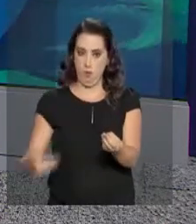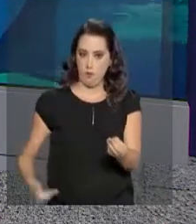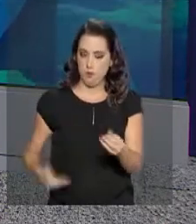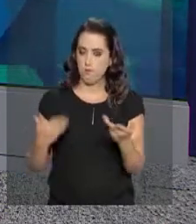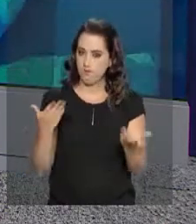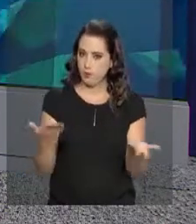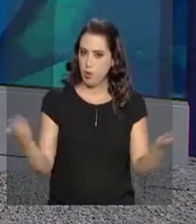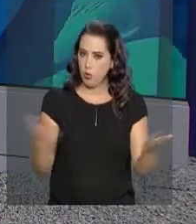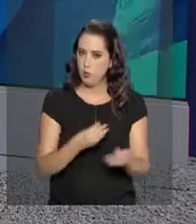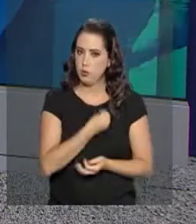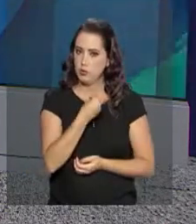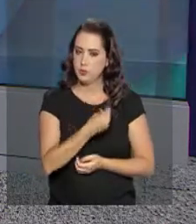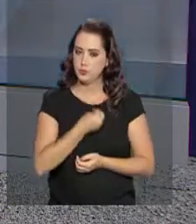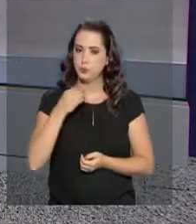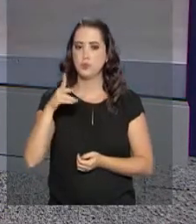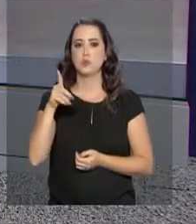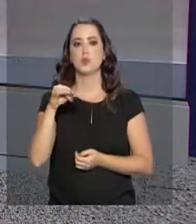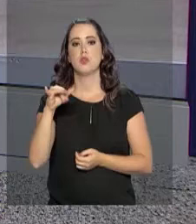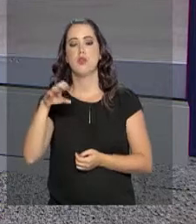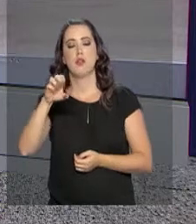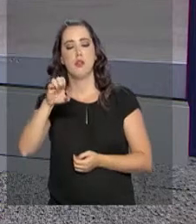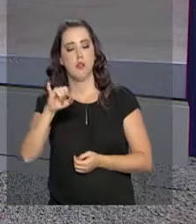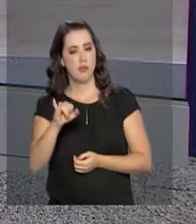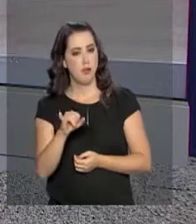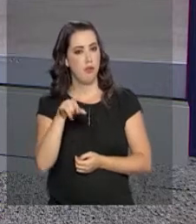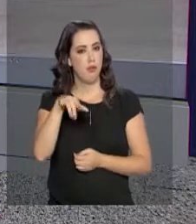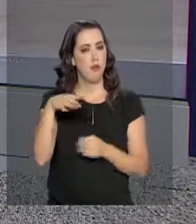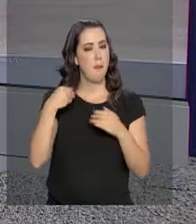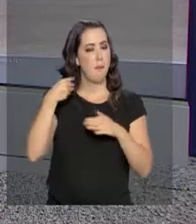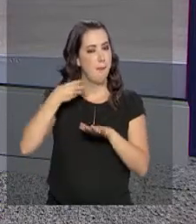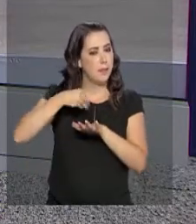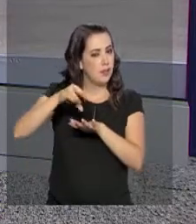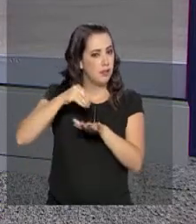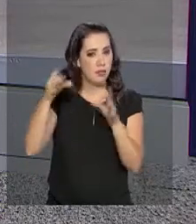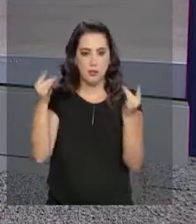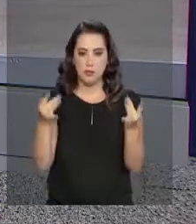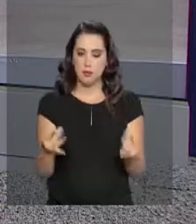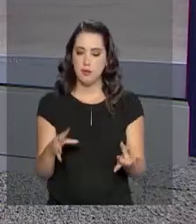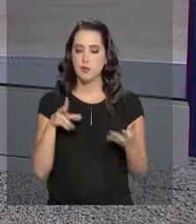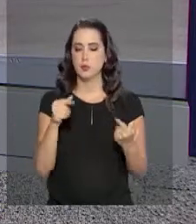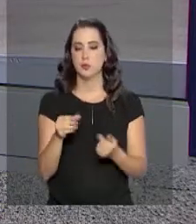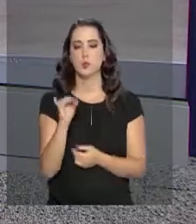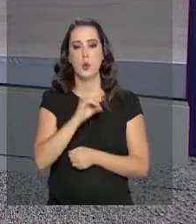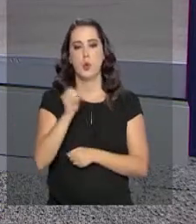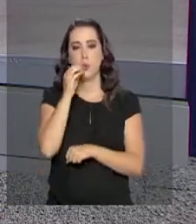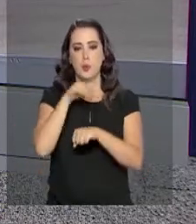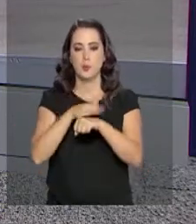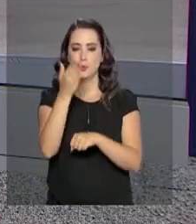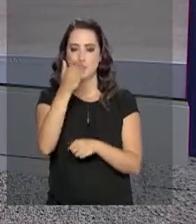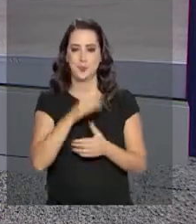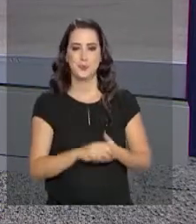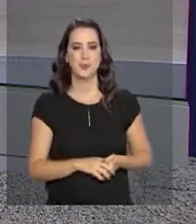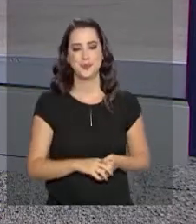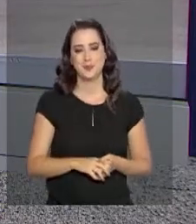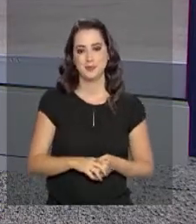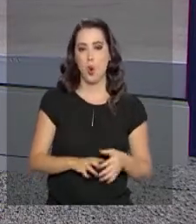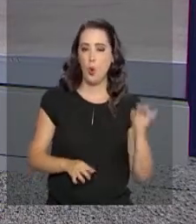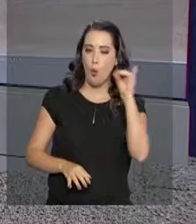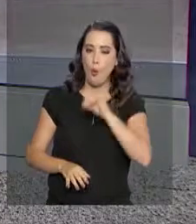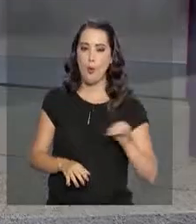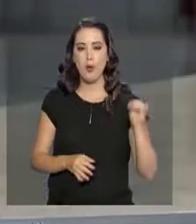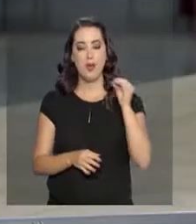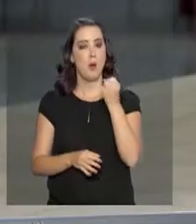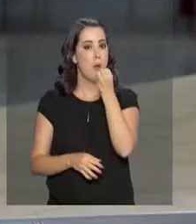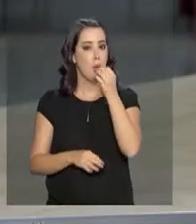palácio do planalto repórter danielli popov tem mais informações olá danielle boa noite alessandra boa noite pra